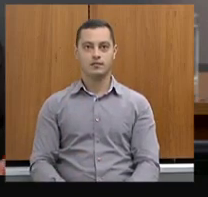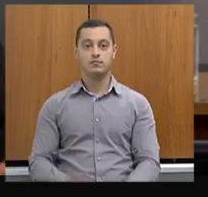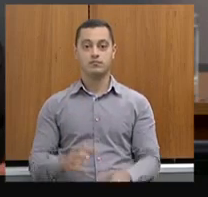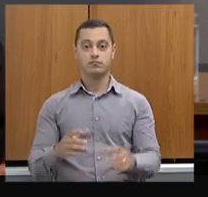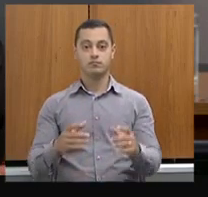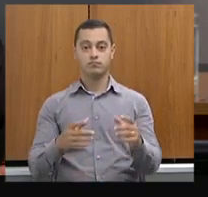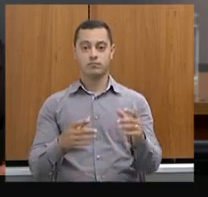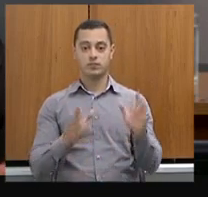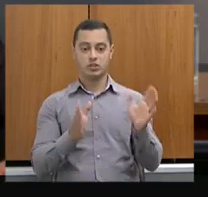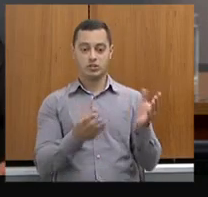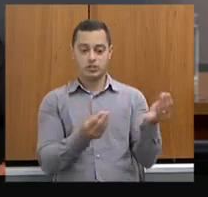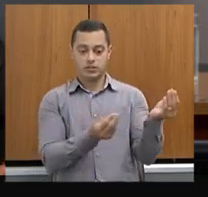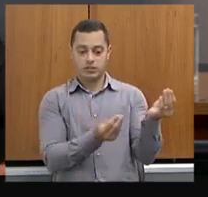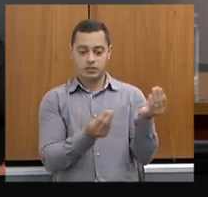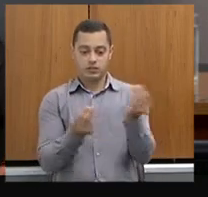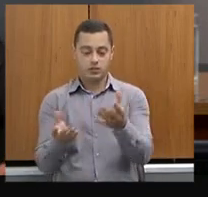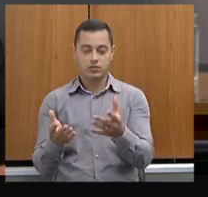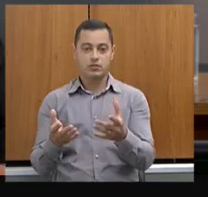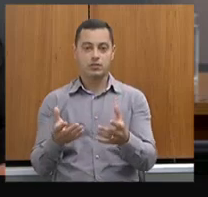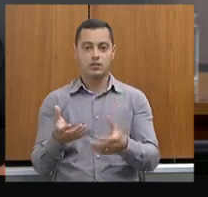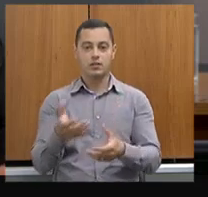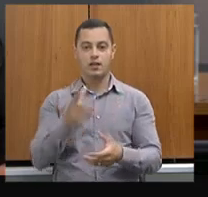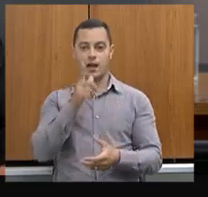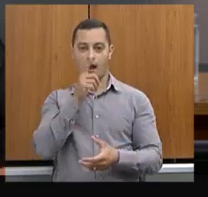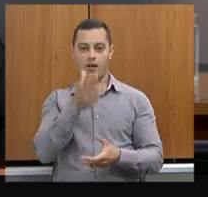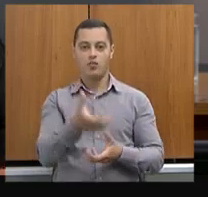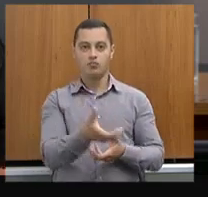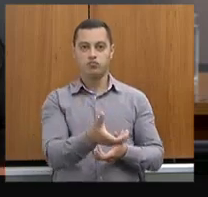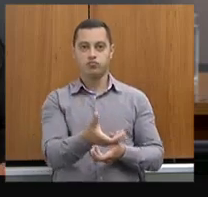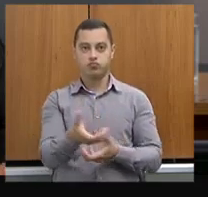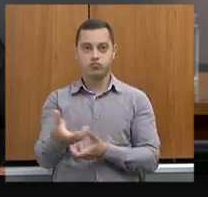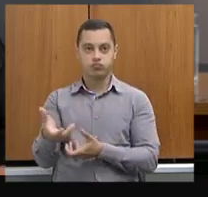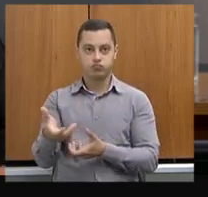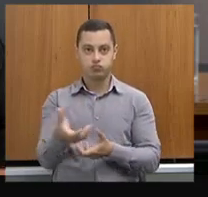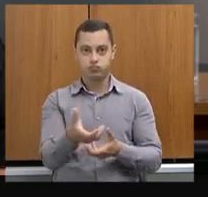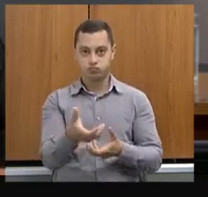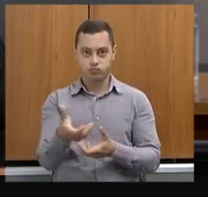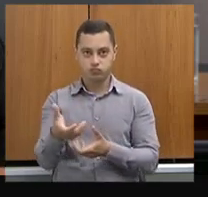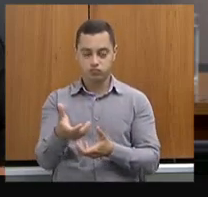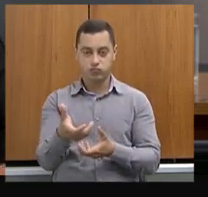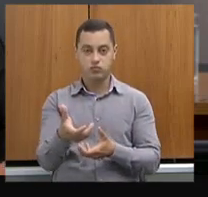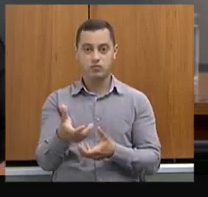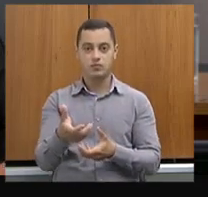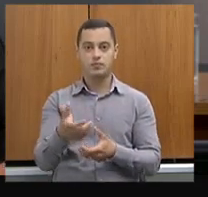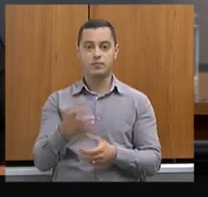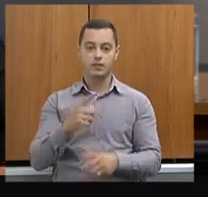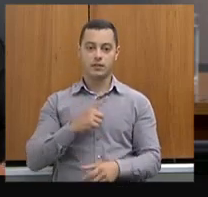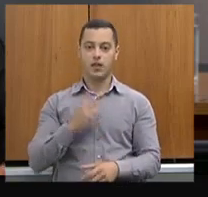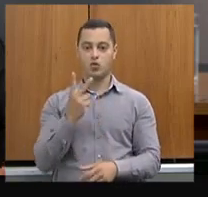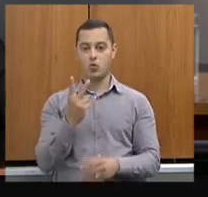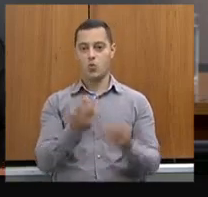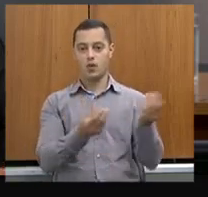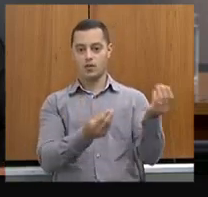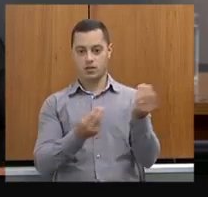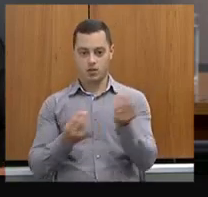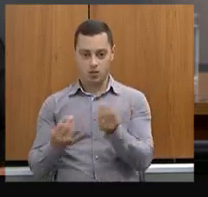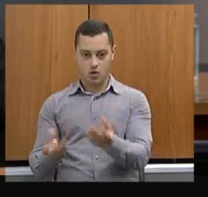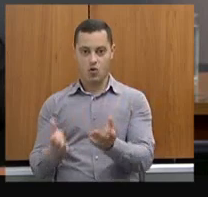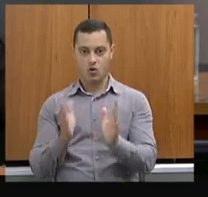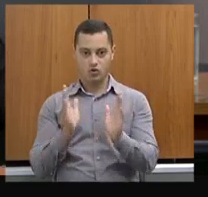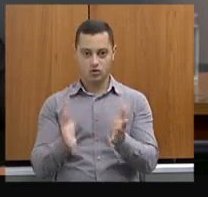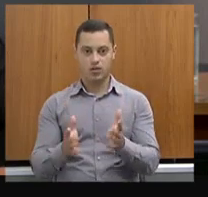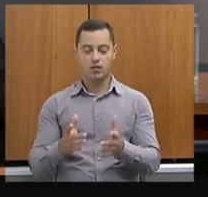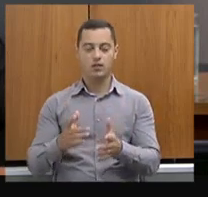de Alto bomba tanque salvamento do Fundo Nacional de Segurança Pública São duas viaturas de seguro